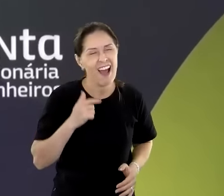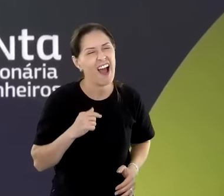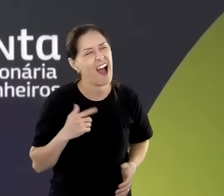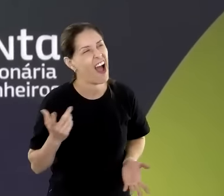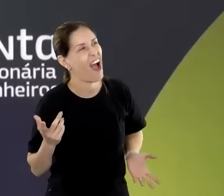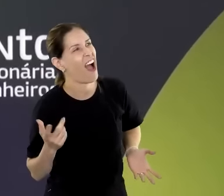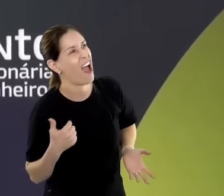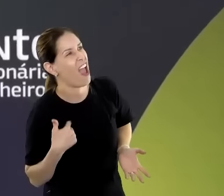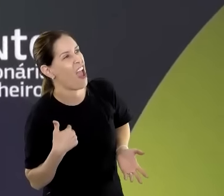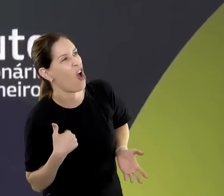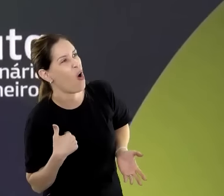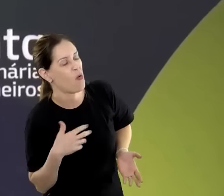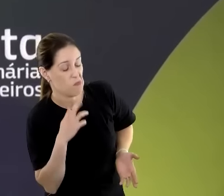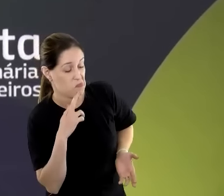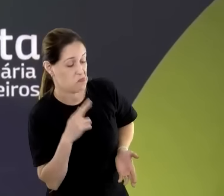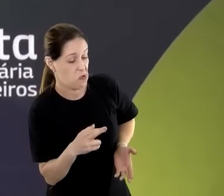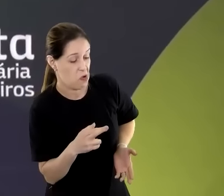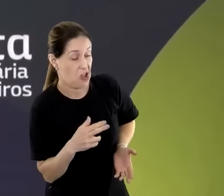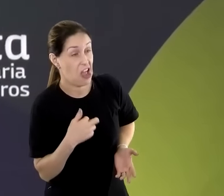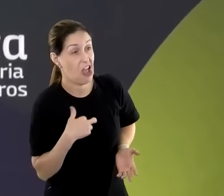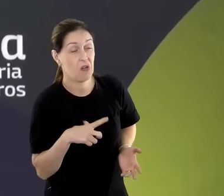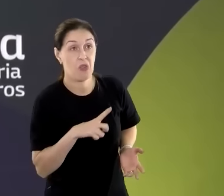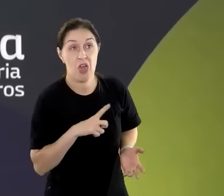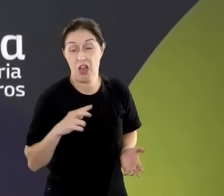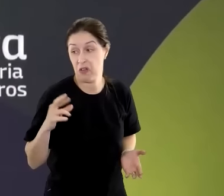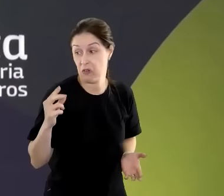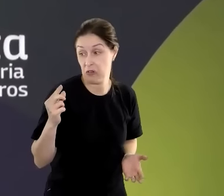E Jesus chamou essas pessoas de loucas,